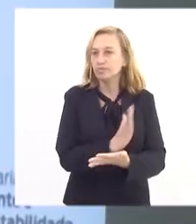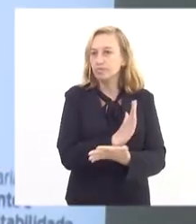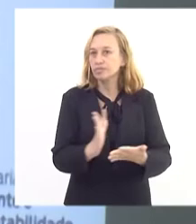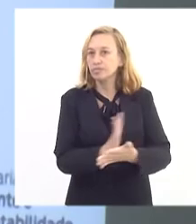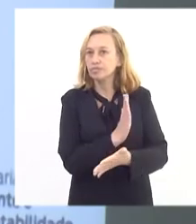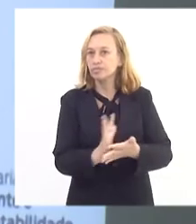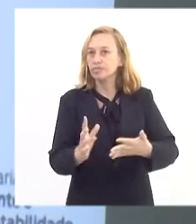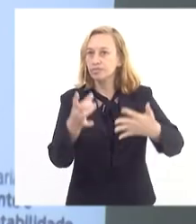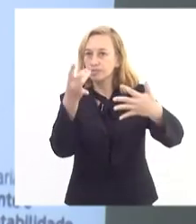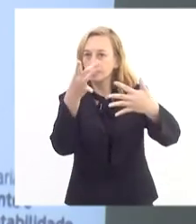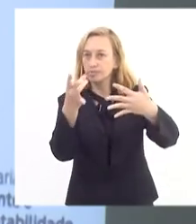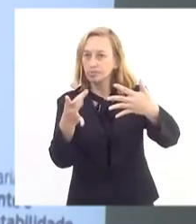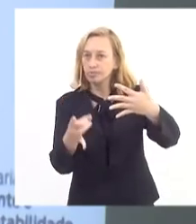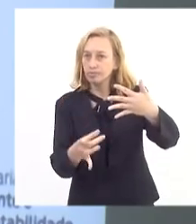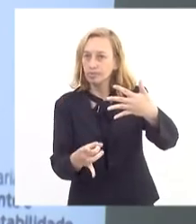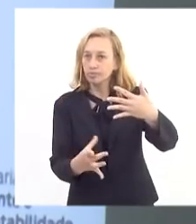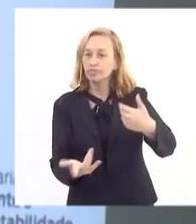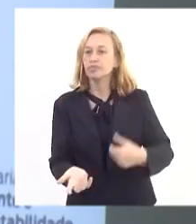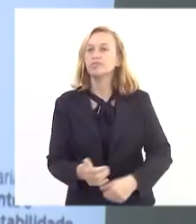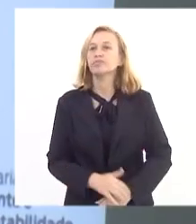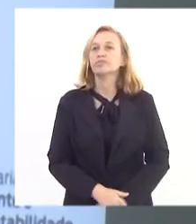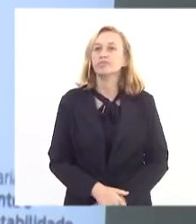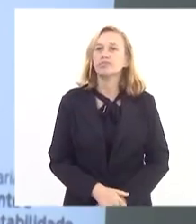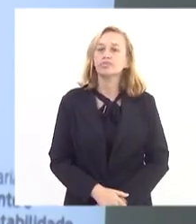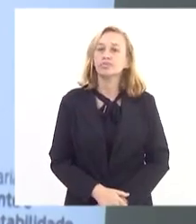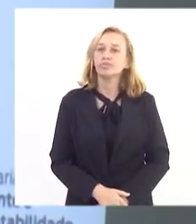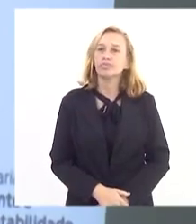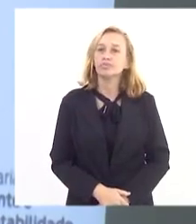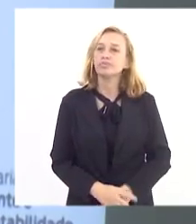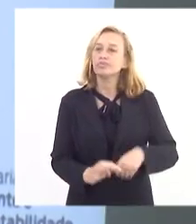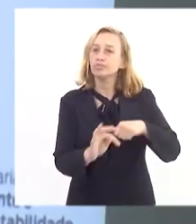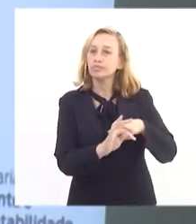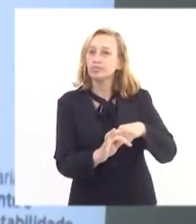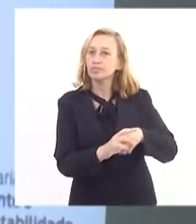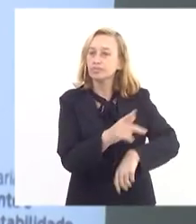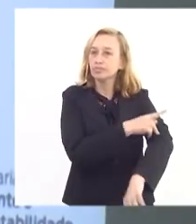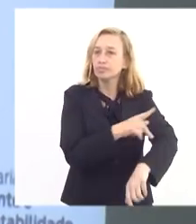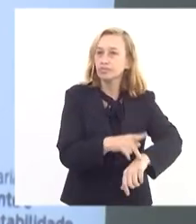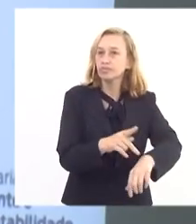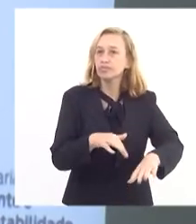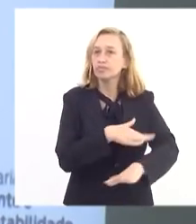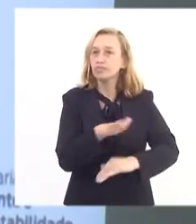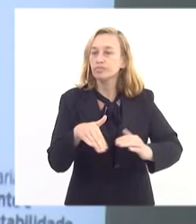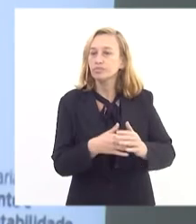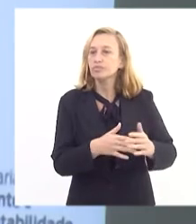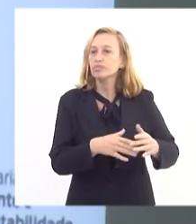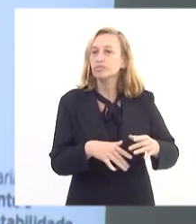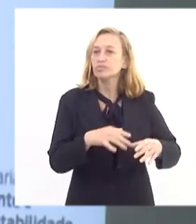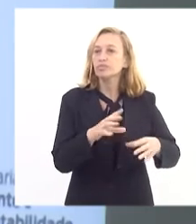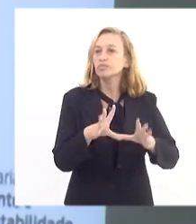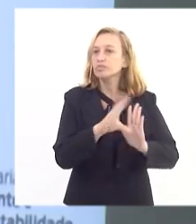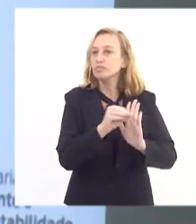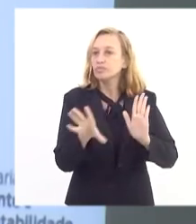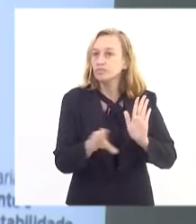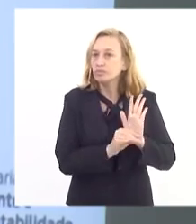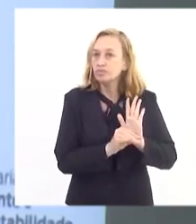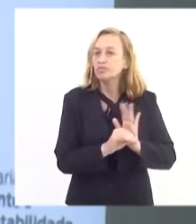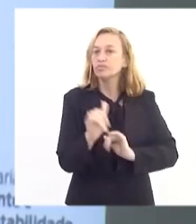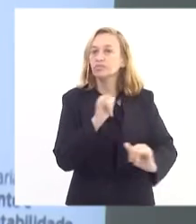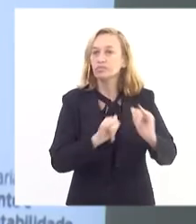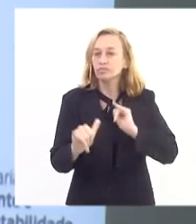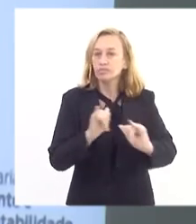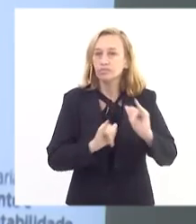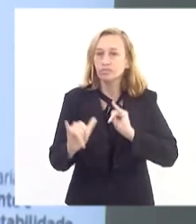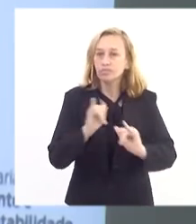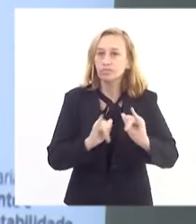que seria seleção técnico, pedagógica, tem também todo o conteúdo também informativo